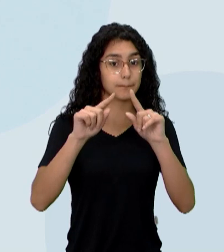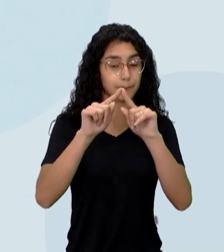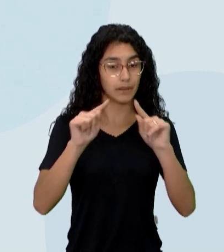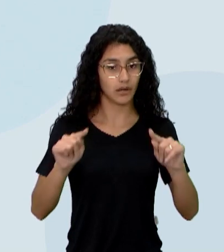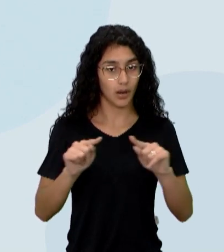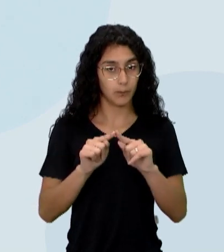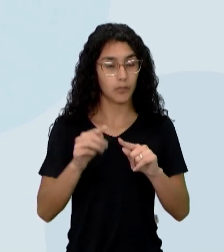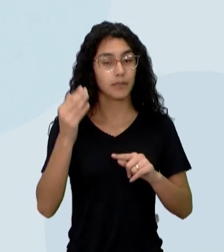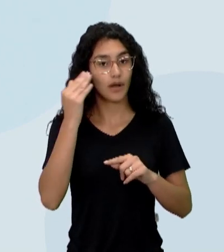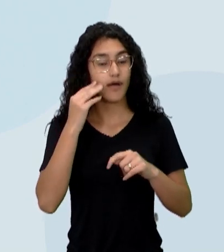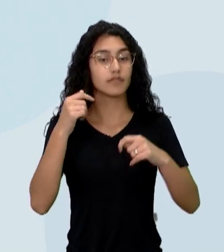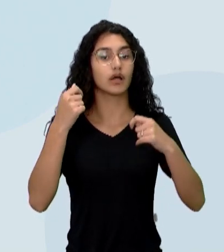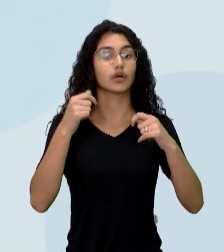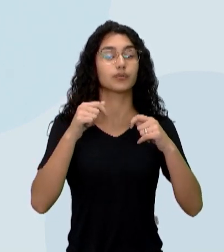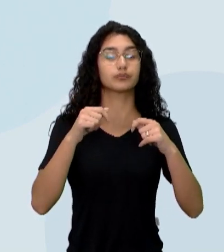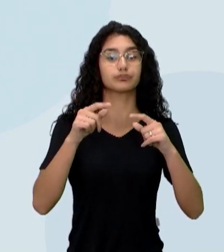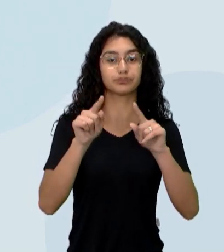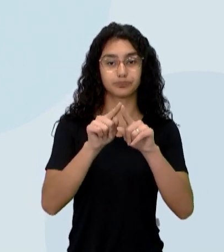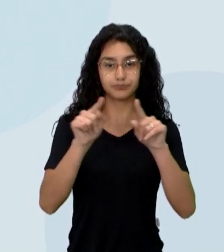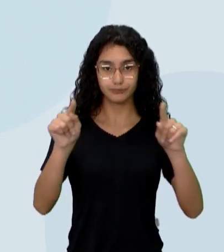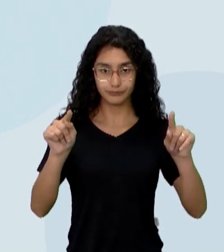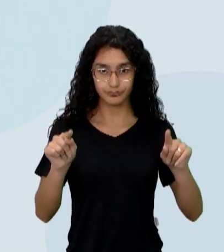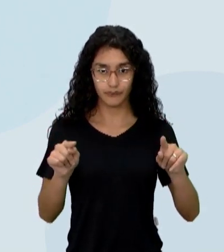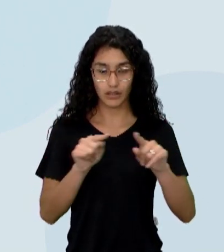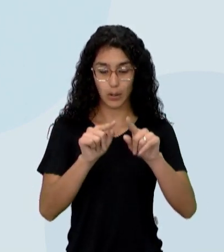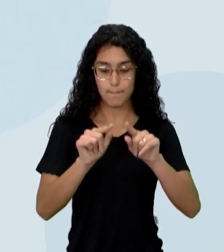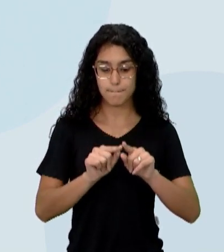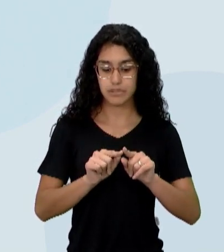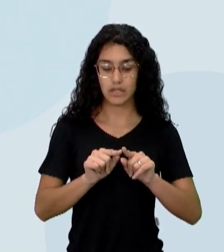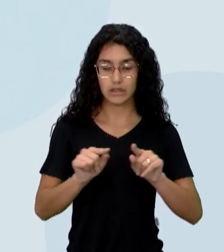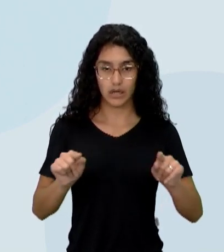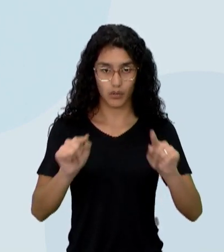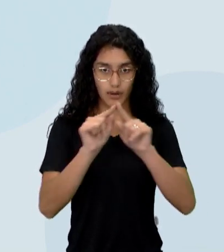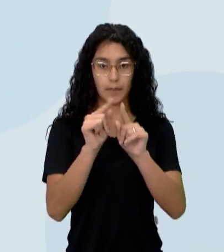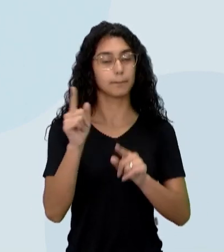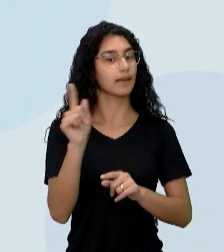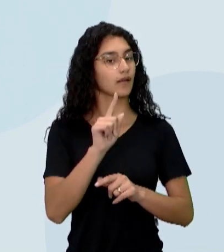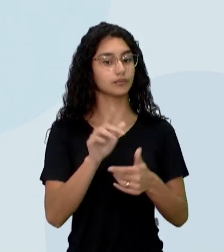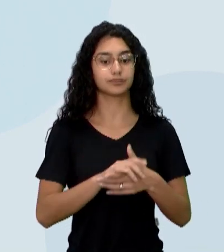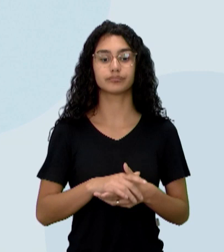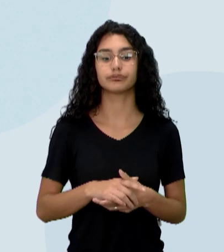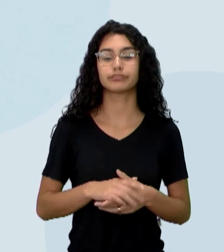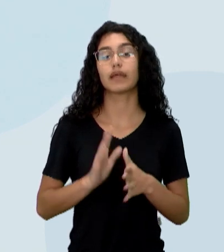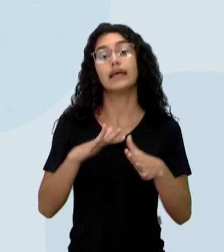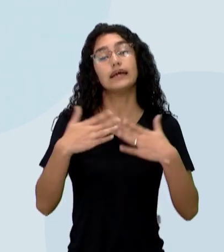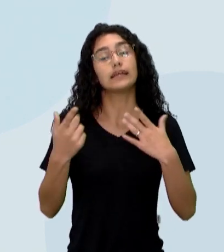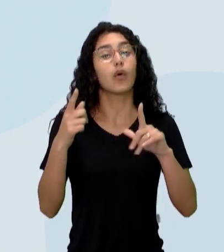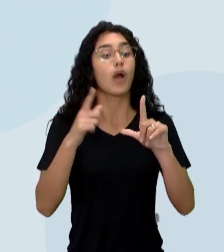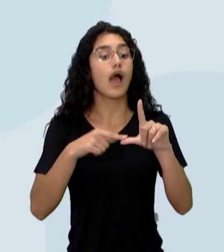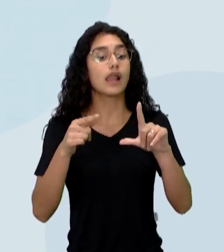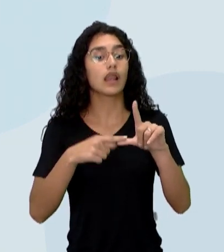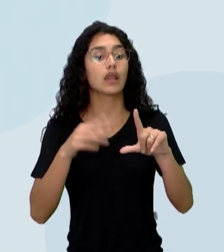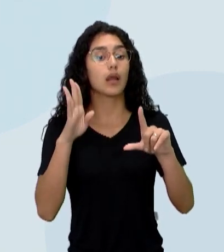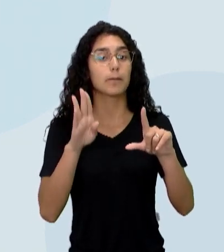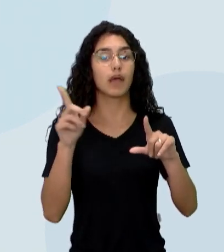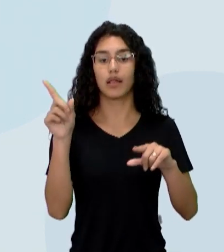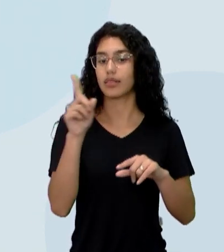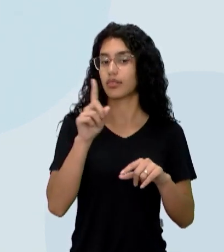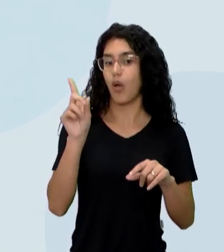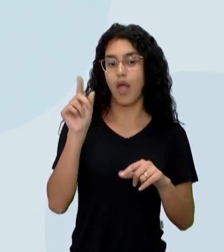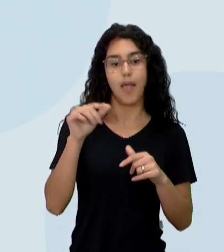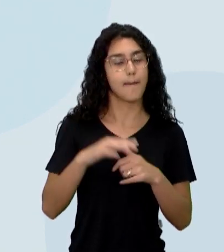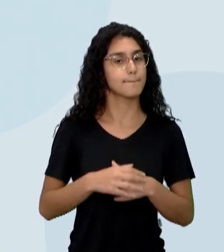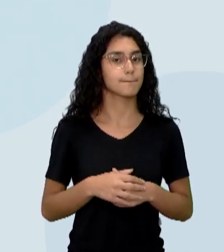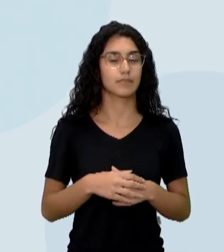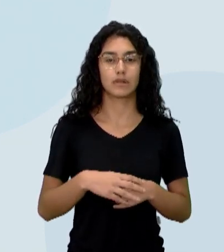figura fossem triangulares, tá bom? E não é. Tá certo? Então não pode ser a alternativa B. A B